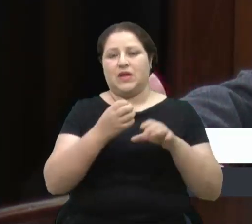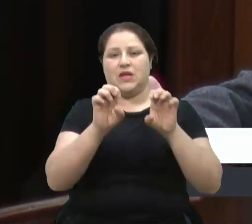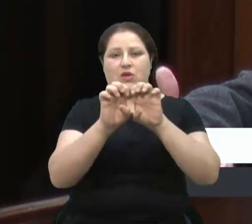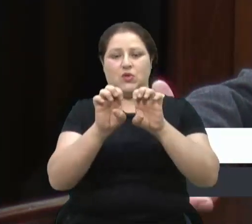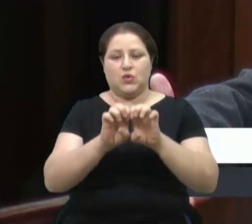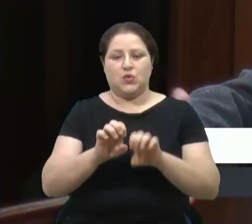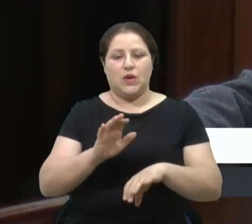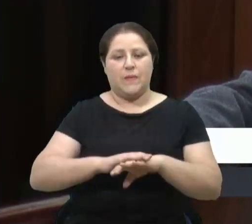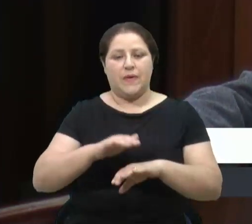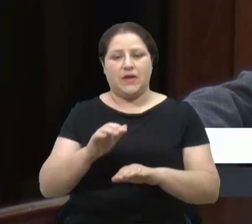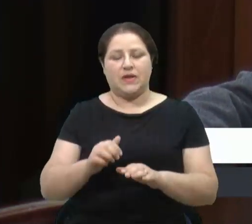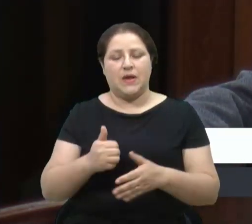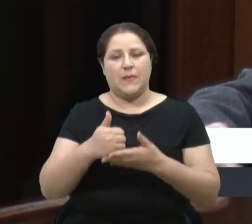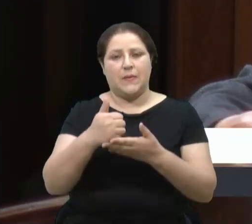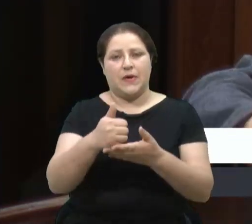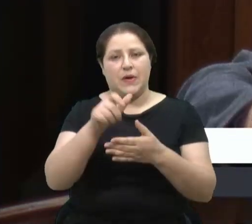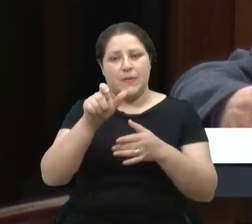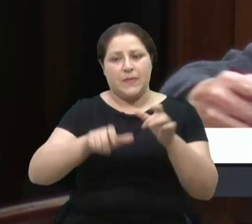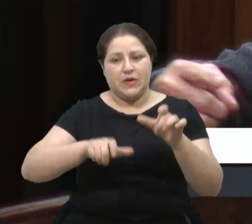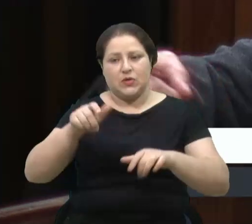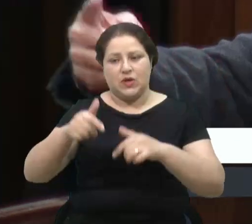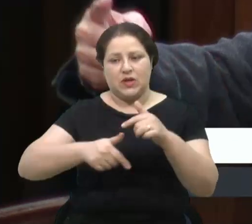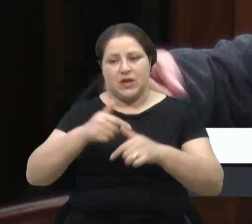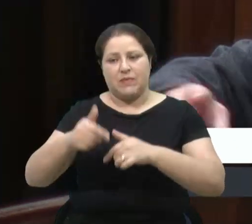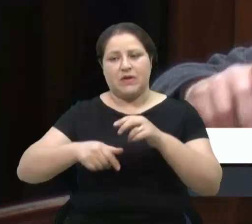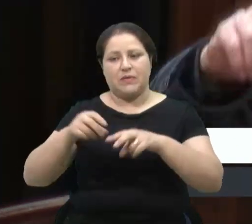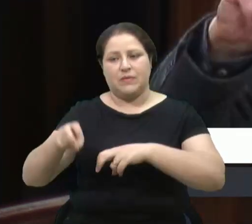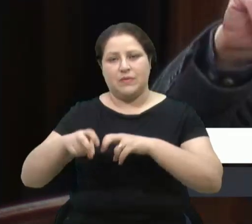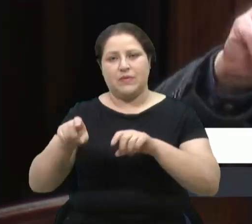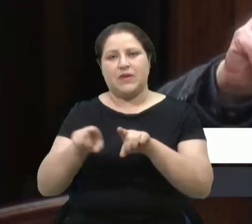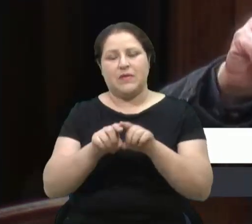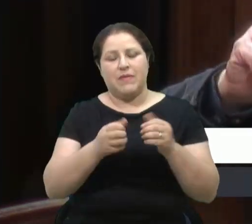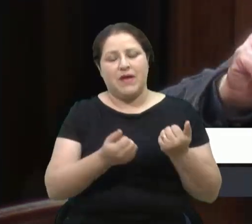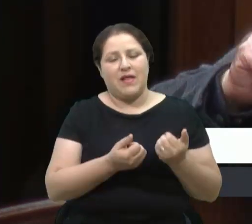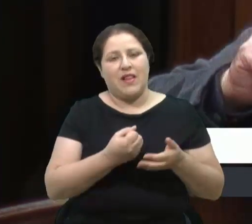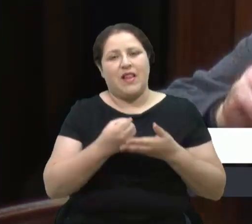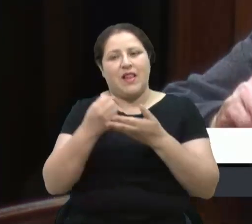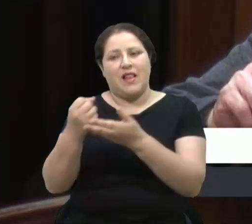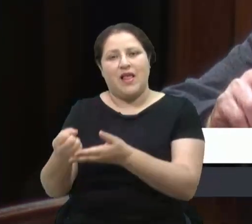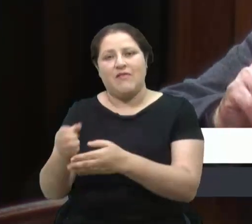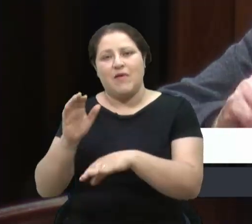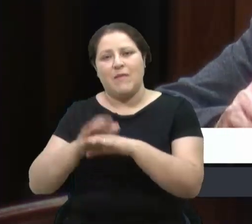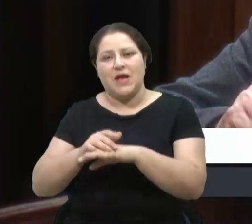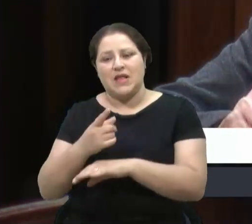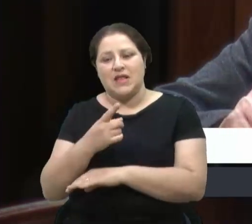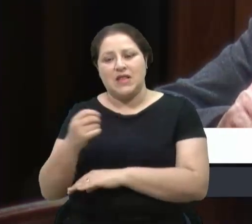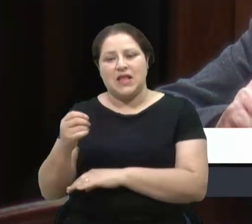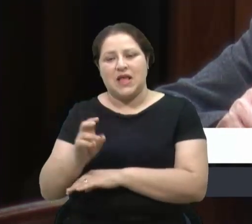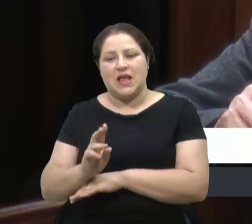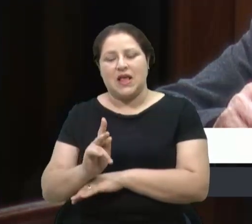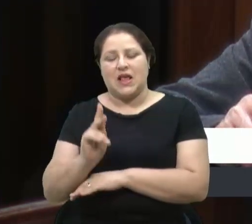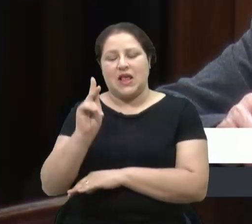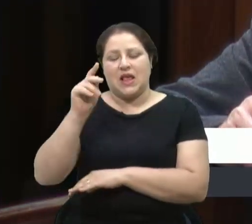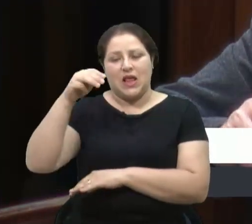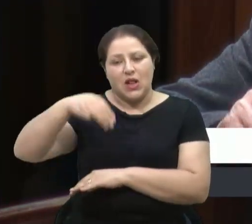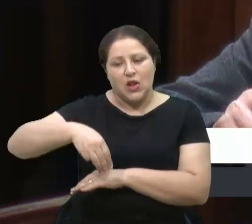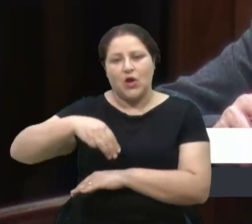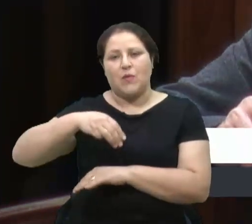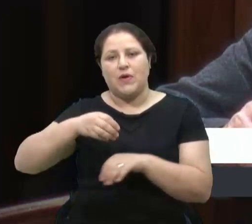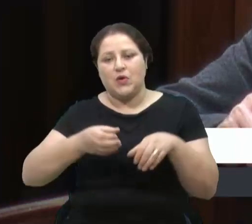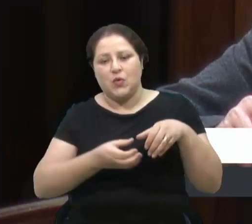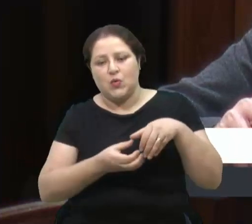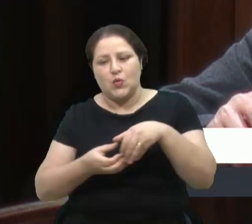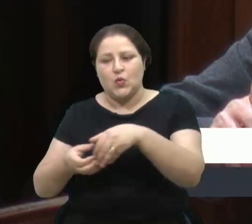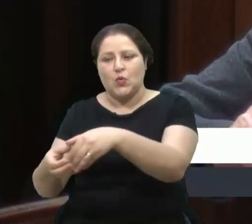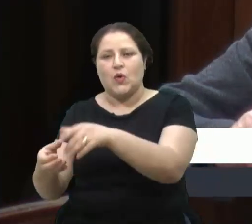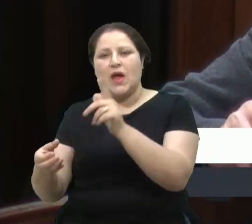apoiar sim O Homem do Campo levando água potável mais de 100 Km de rede de água potável nunca